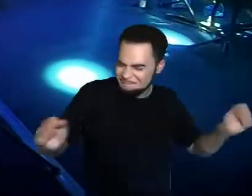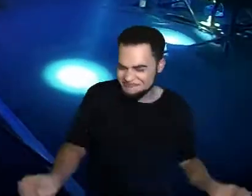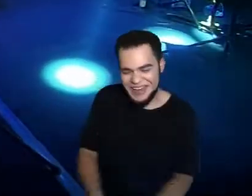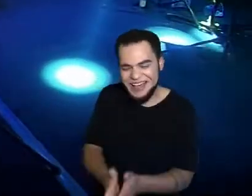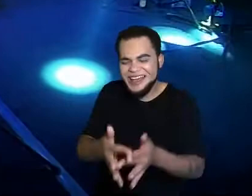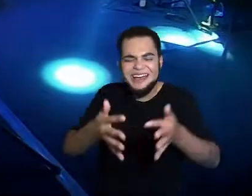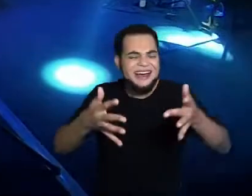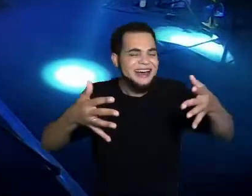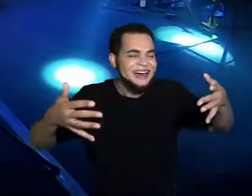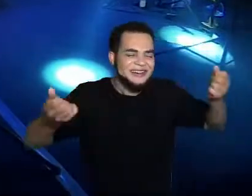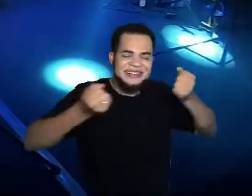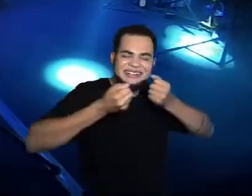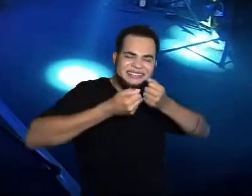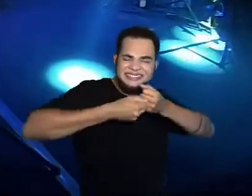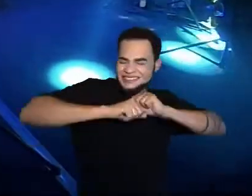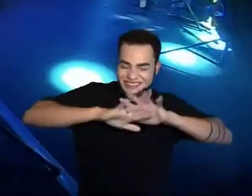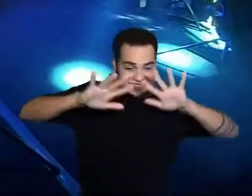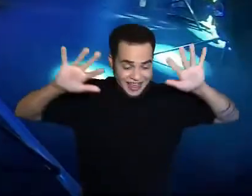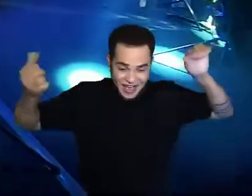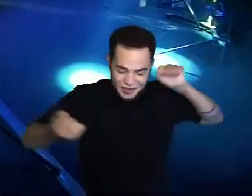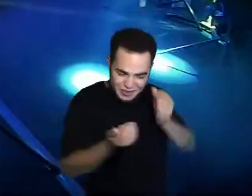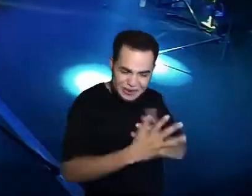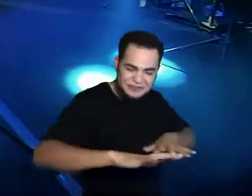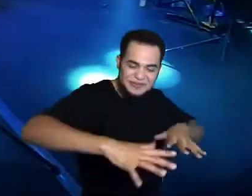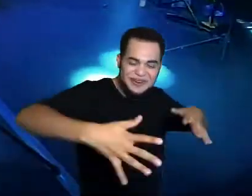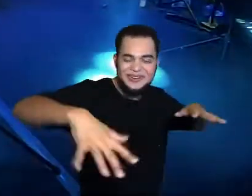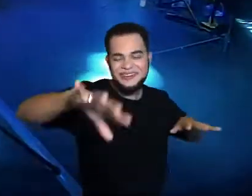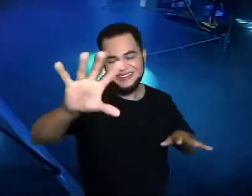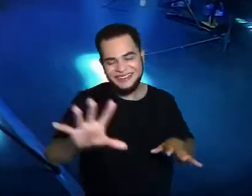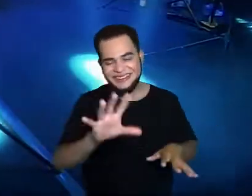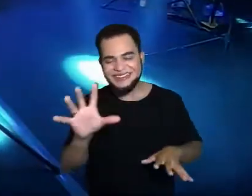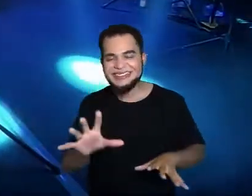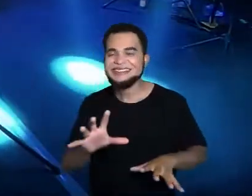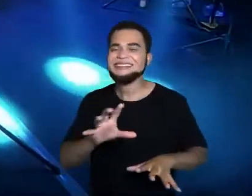Maravilhosamente clara água no lindo lago do amor.